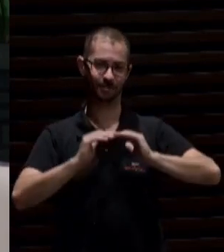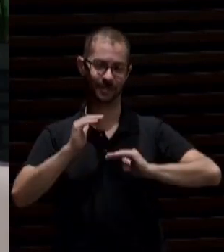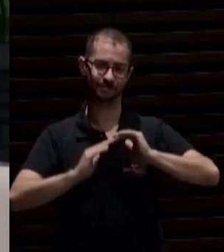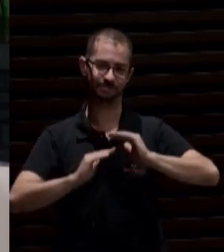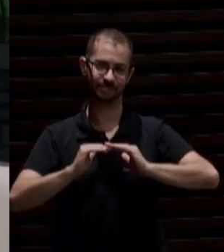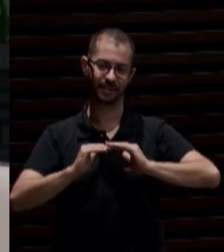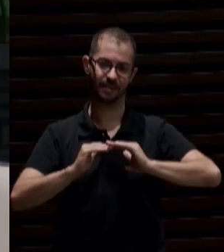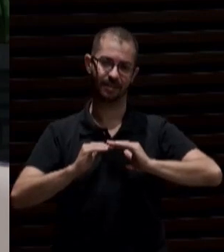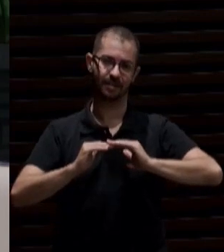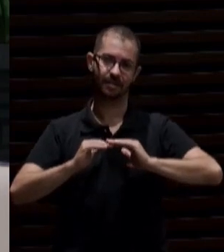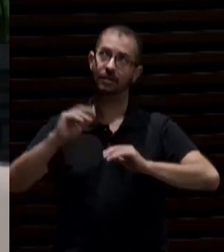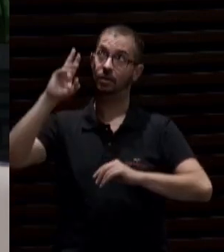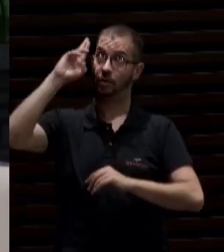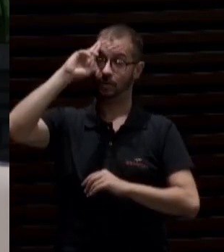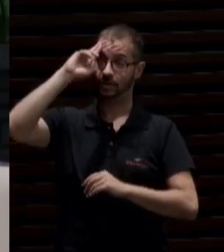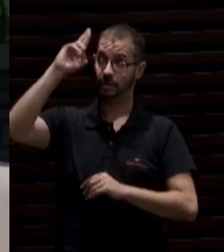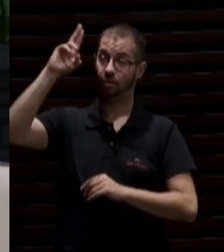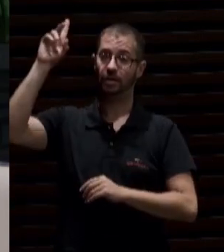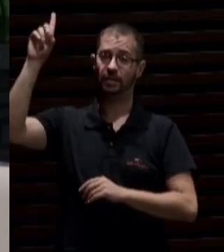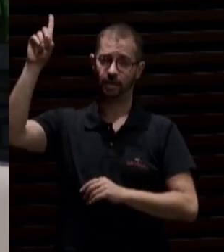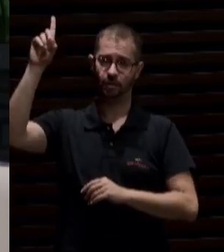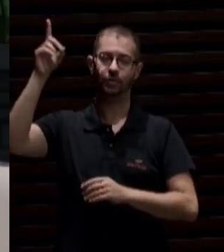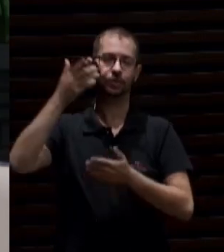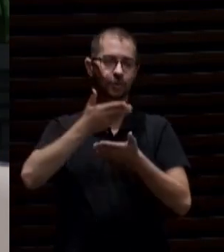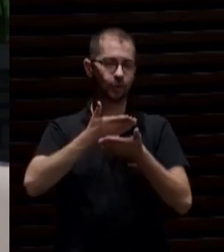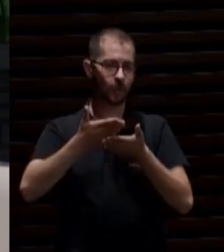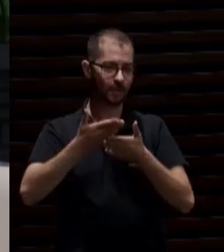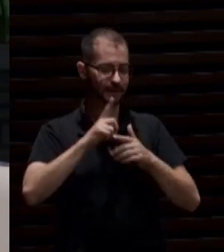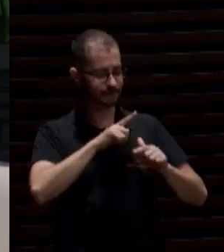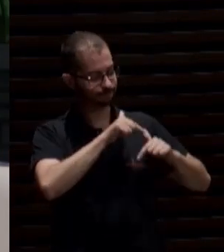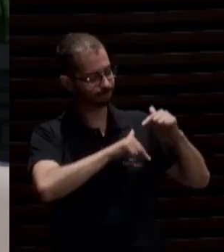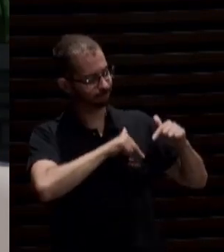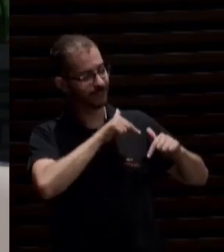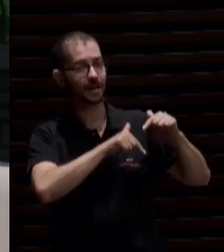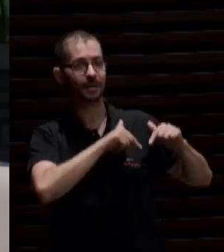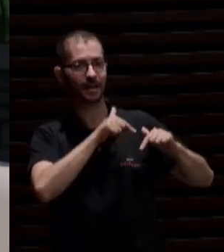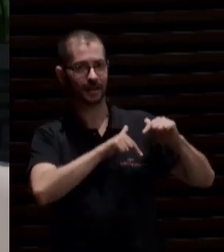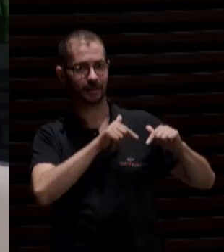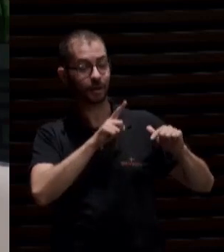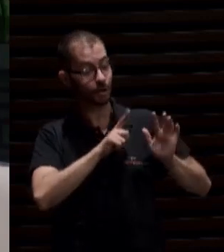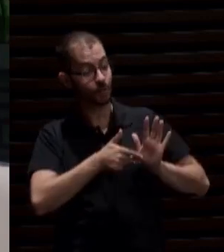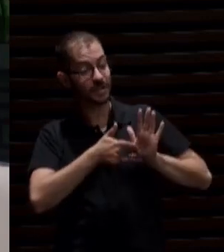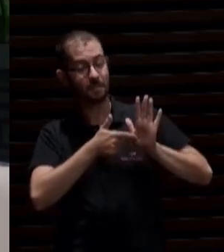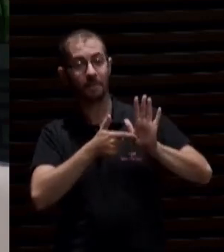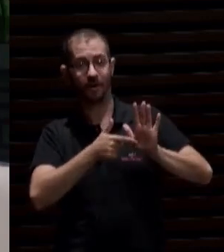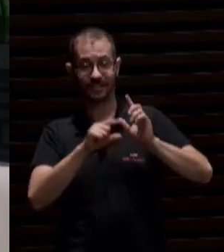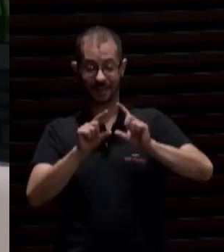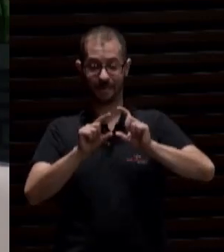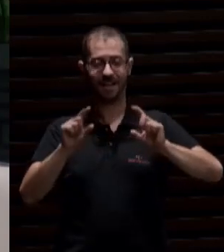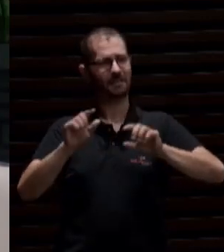É aí que o Senhor Deus entra na história e uma das expressões mais bonitas de toda a Bíblia é